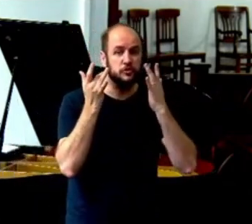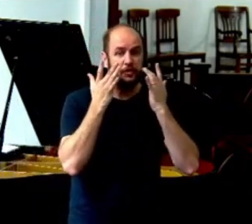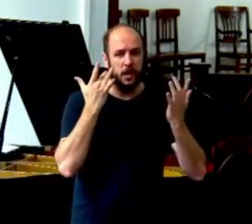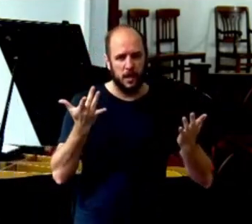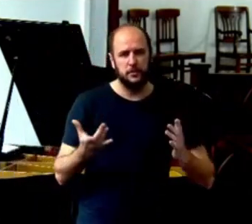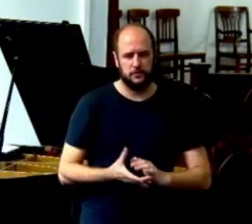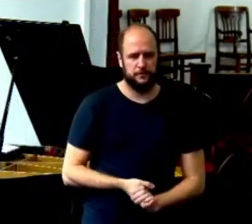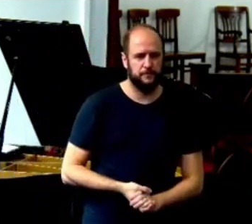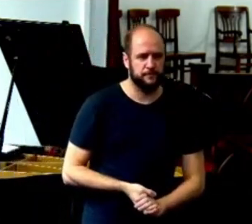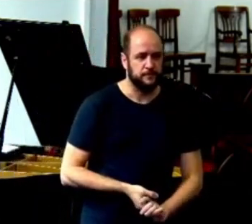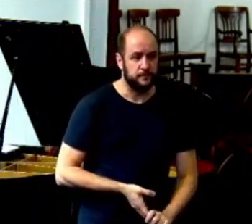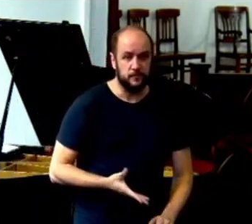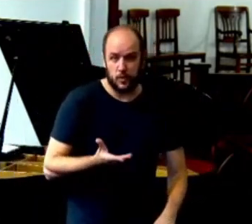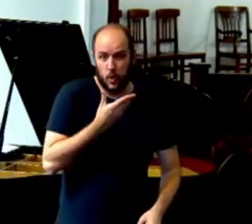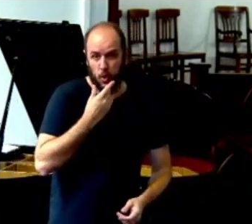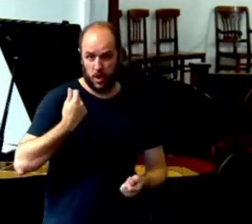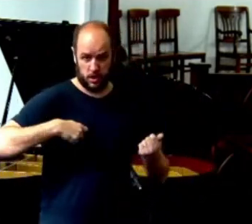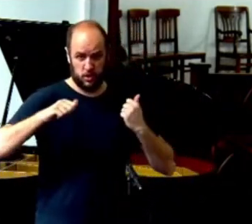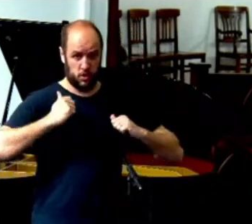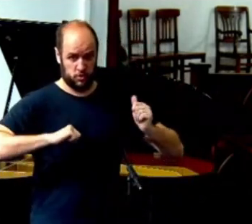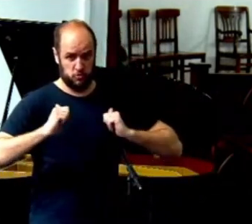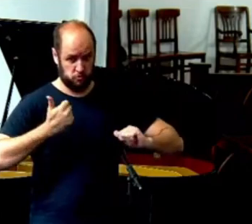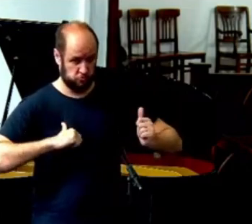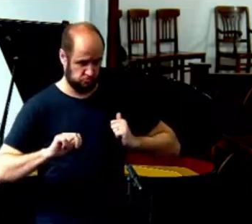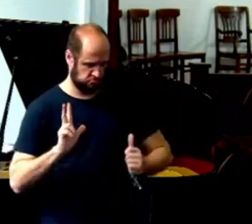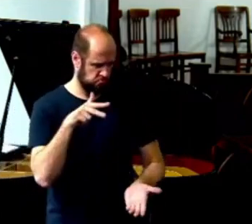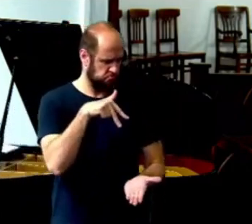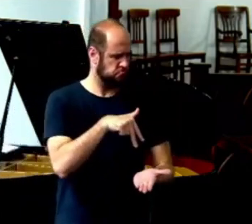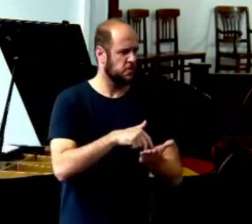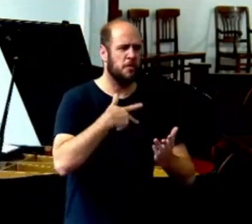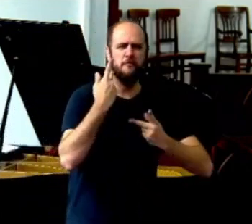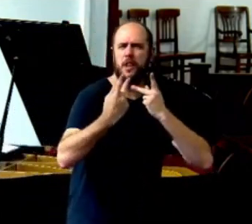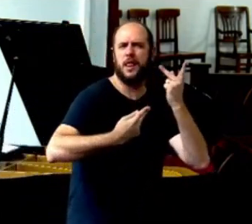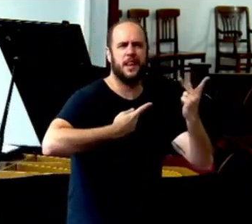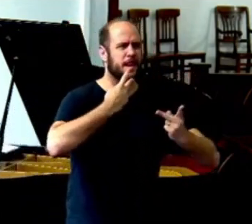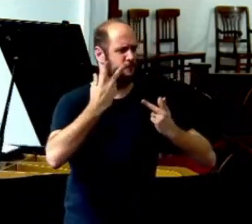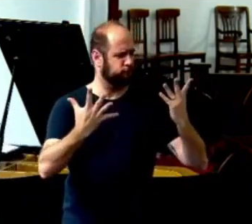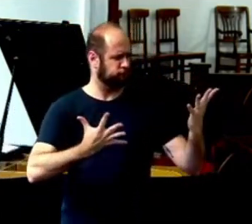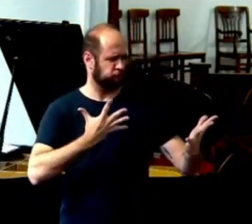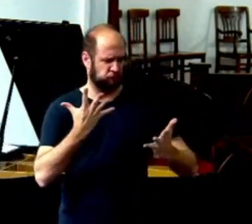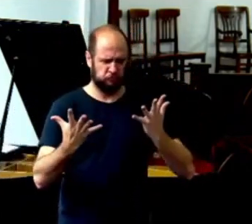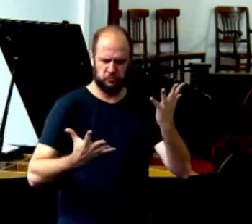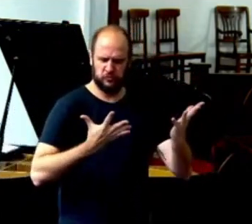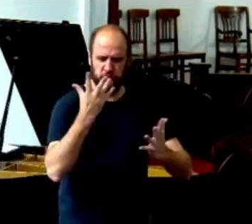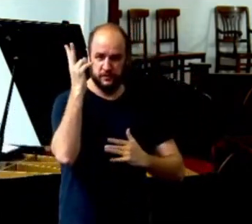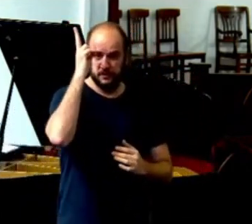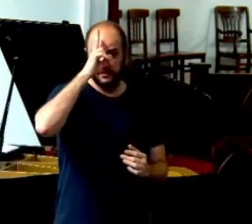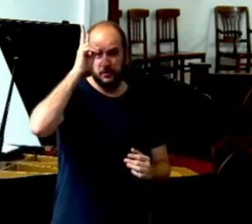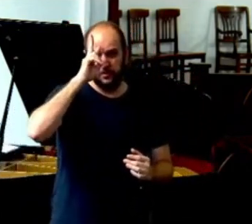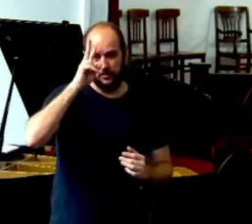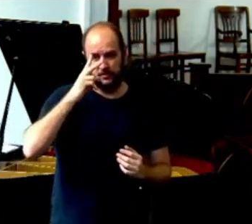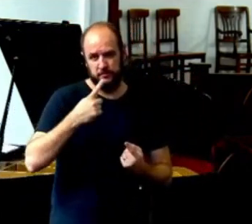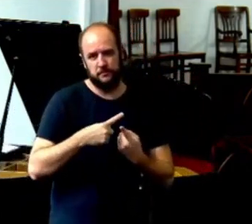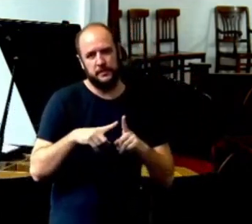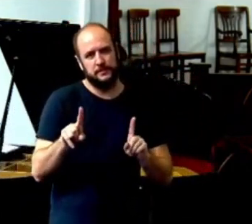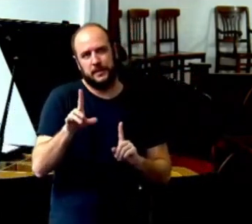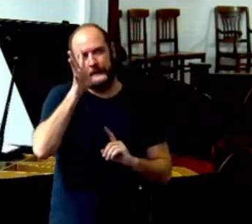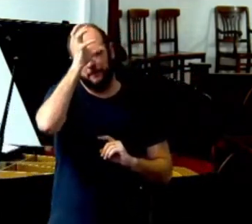papéis. Então eles davam um show encenando uma história que não era